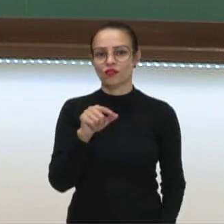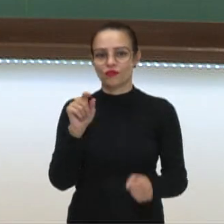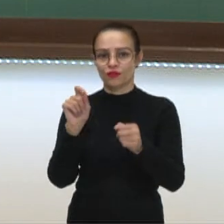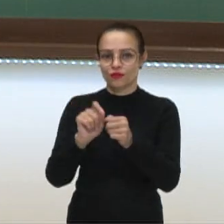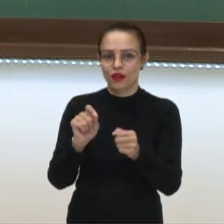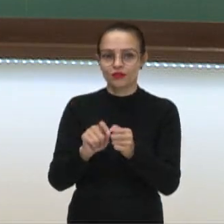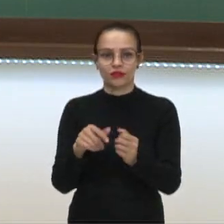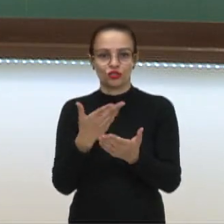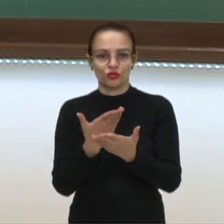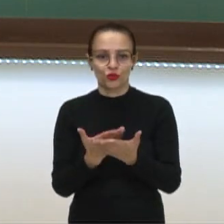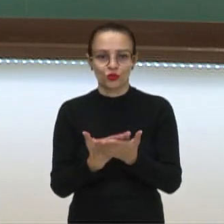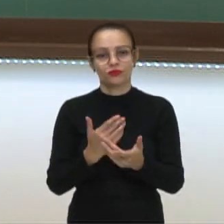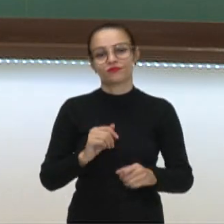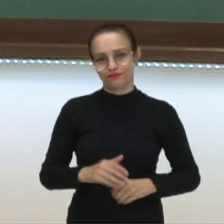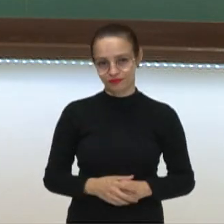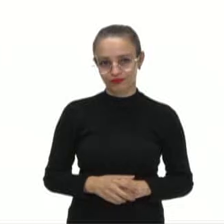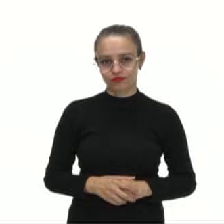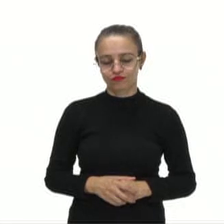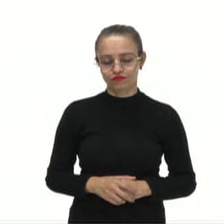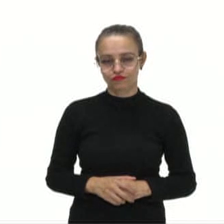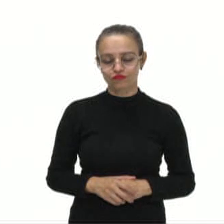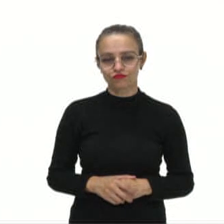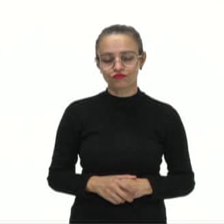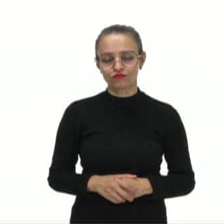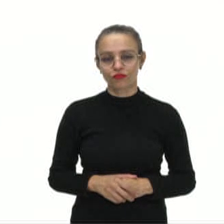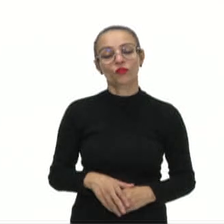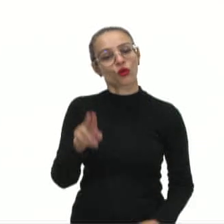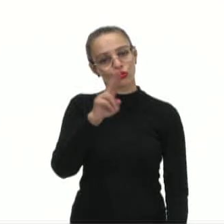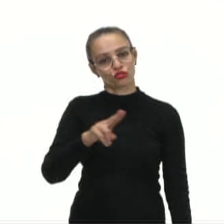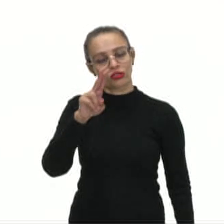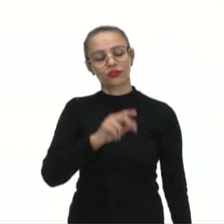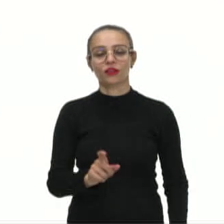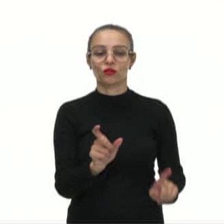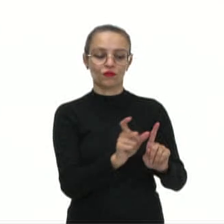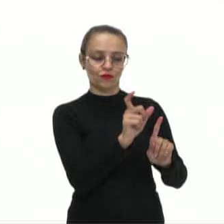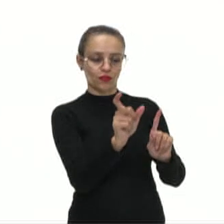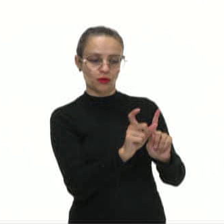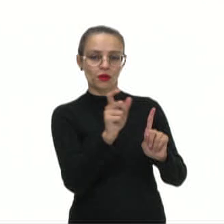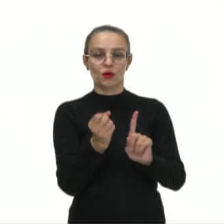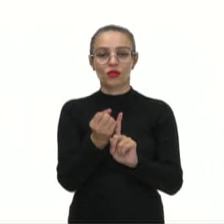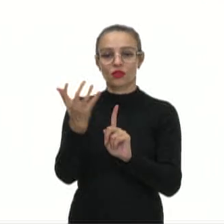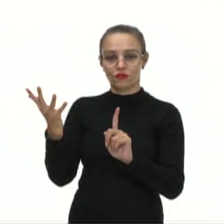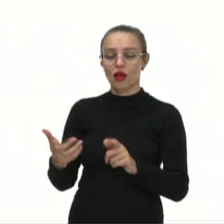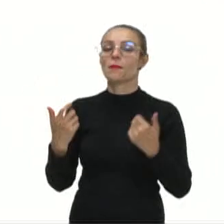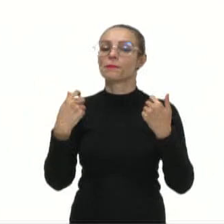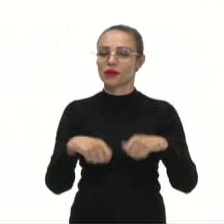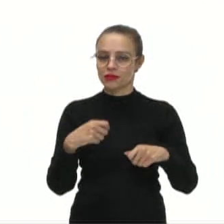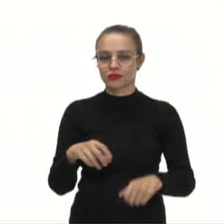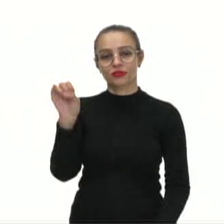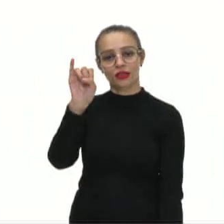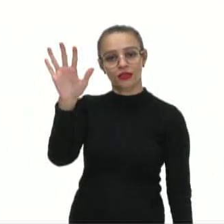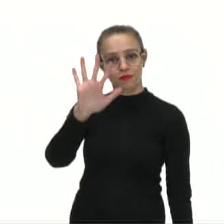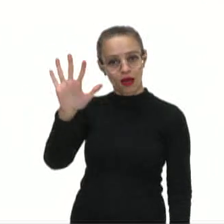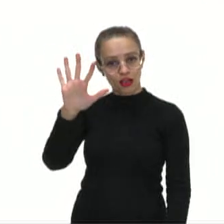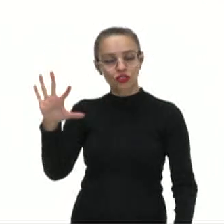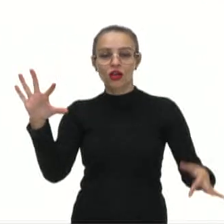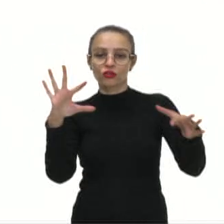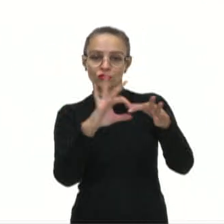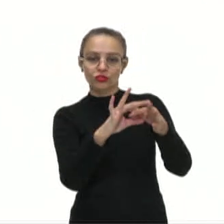faça, estude. Utilização de linguagem verbal e não verbal. Então, tem que pôr imagens